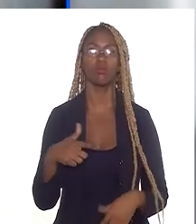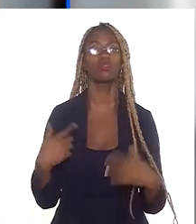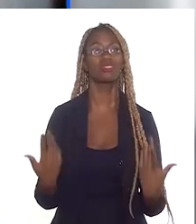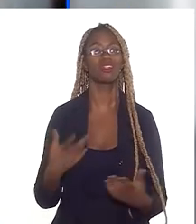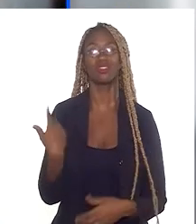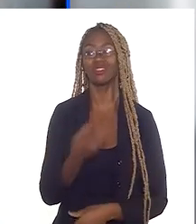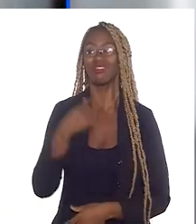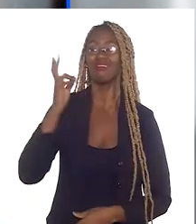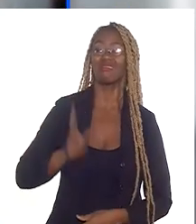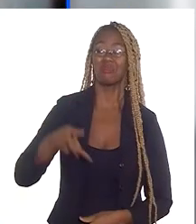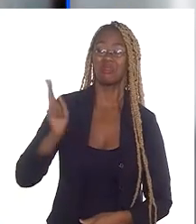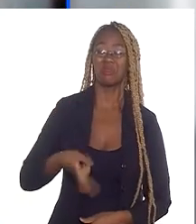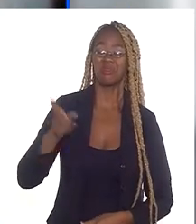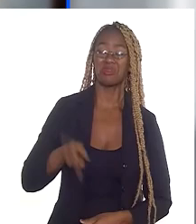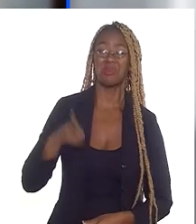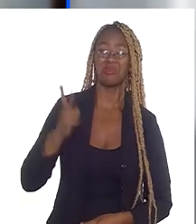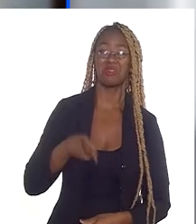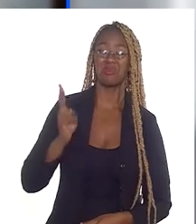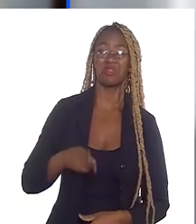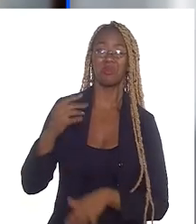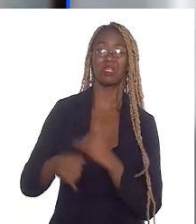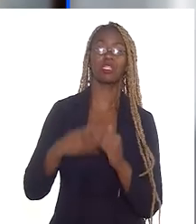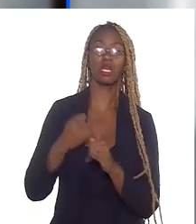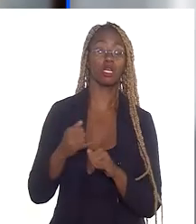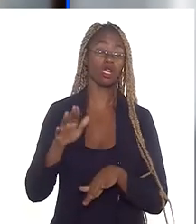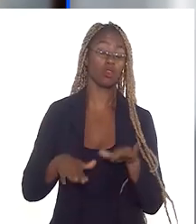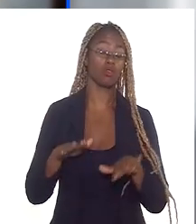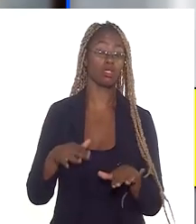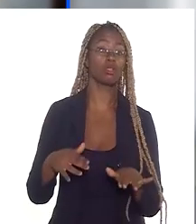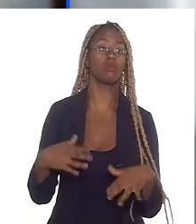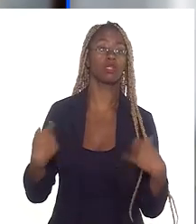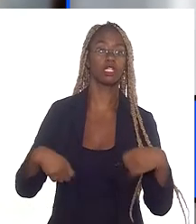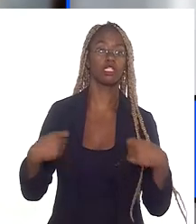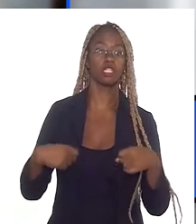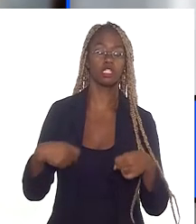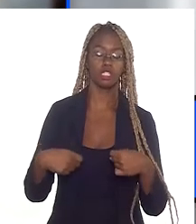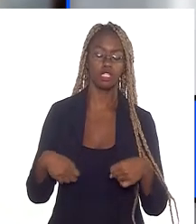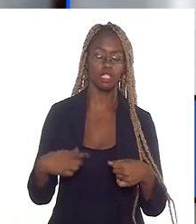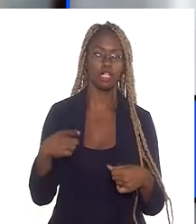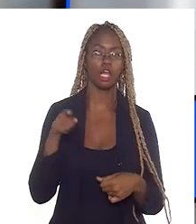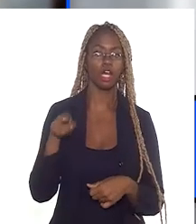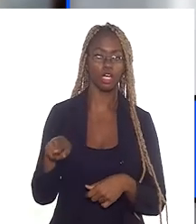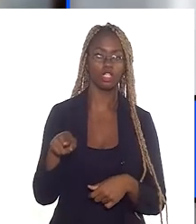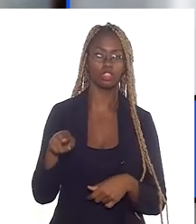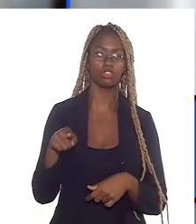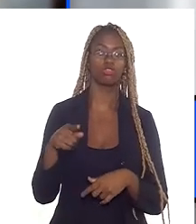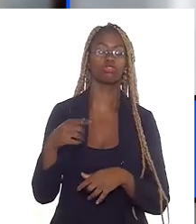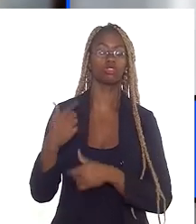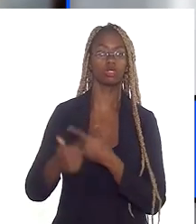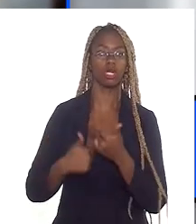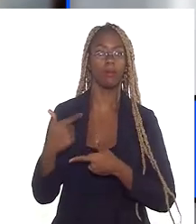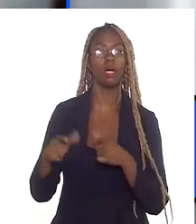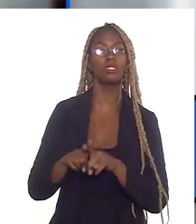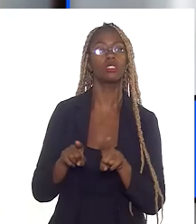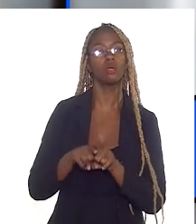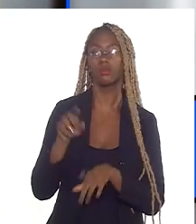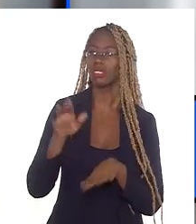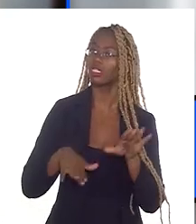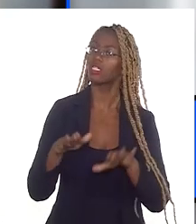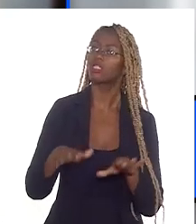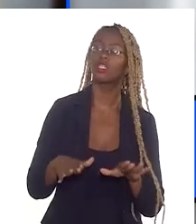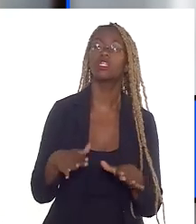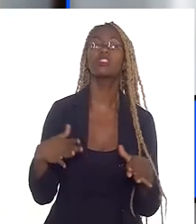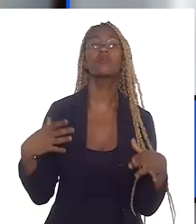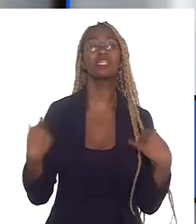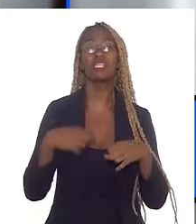então estamos excessivamente conectados às vezes por Demanda do trabalho às vezes por medo de não responder ao trabalho